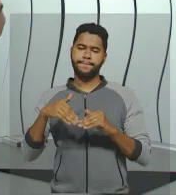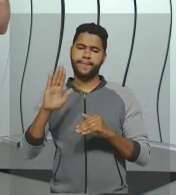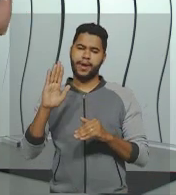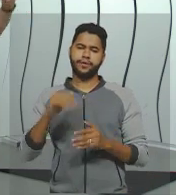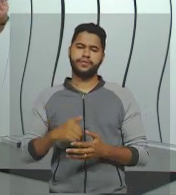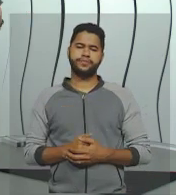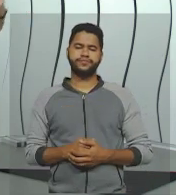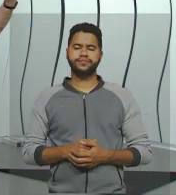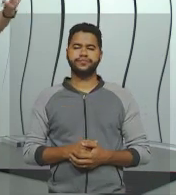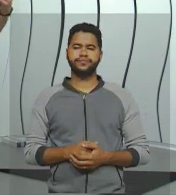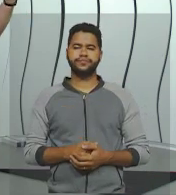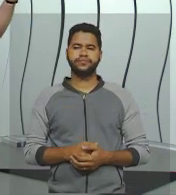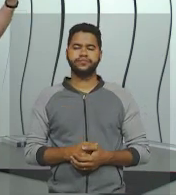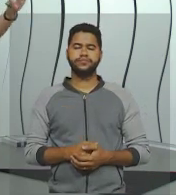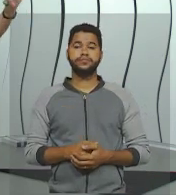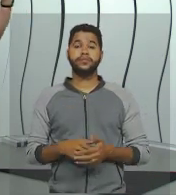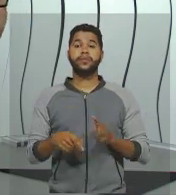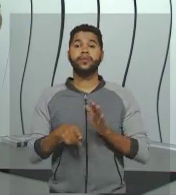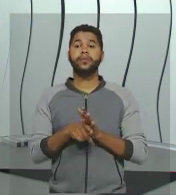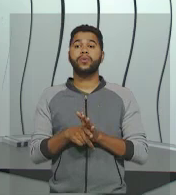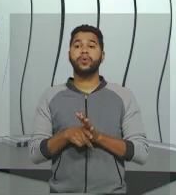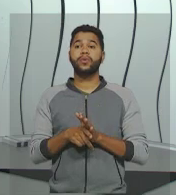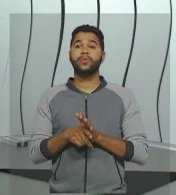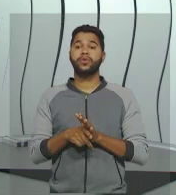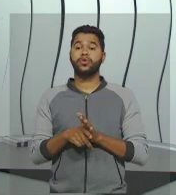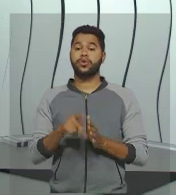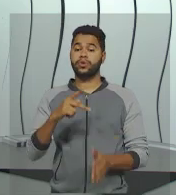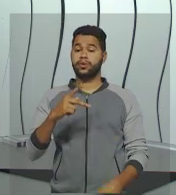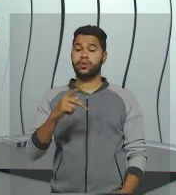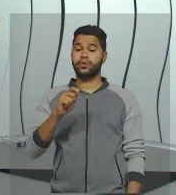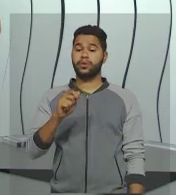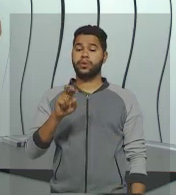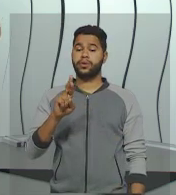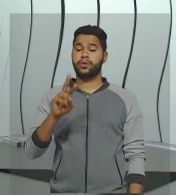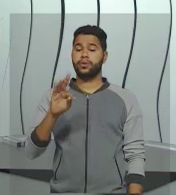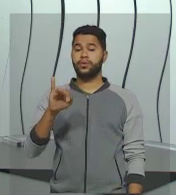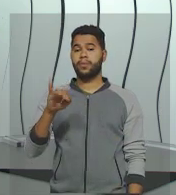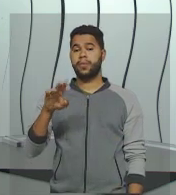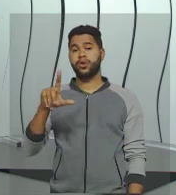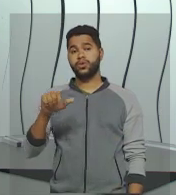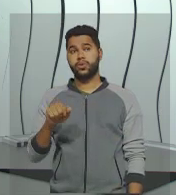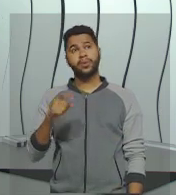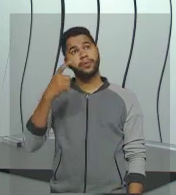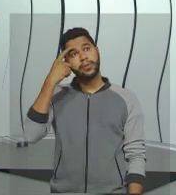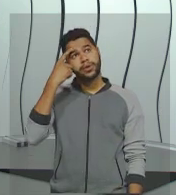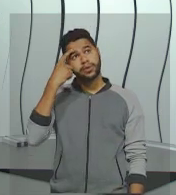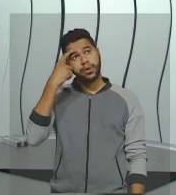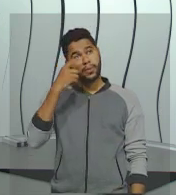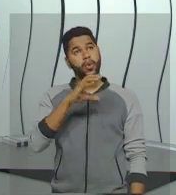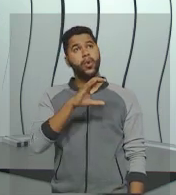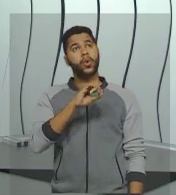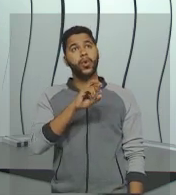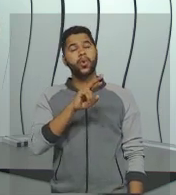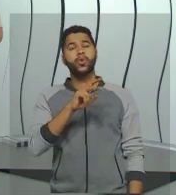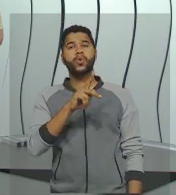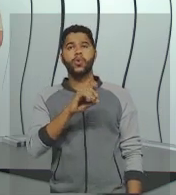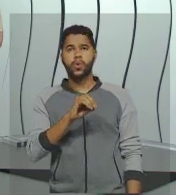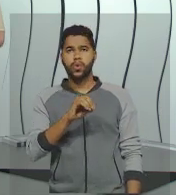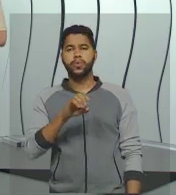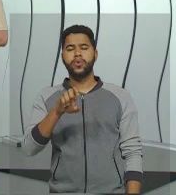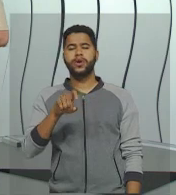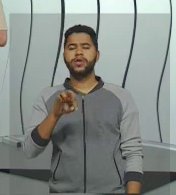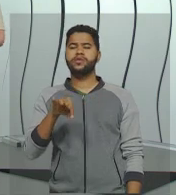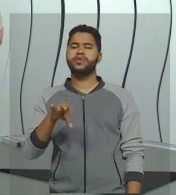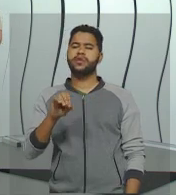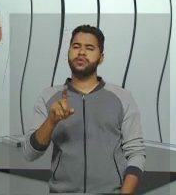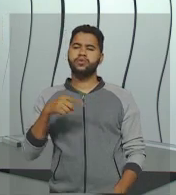mostrei resumia-se ao comportamento de partículas. Quando pensamos em corpos extensos, nós precisamos incluir essa parte